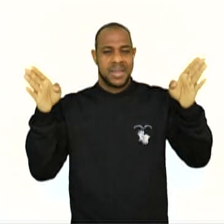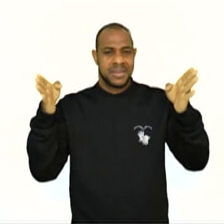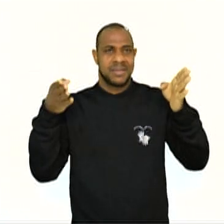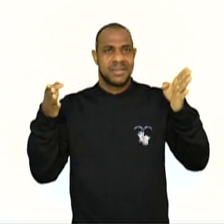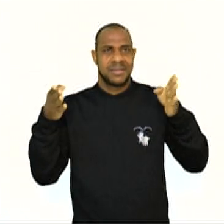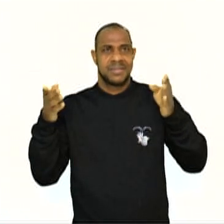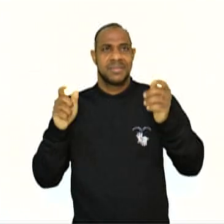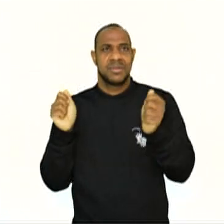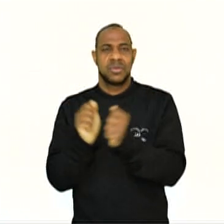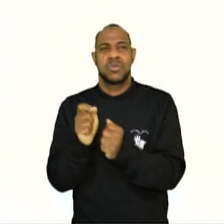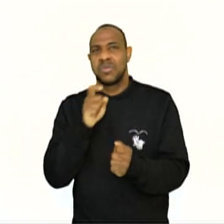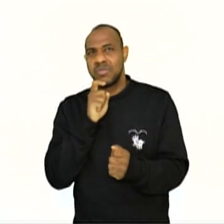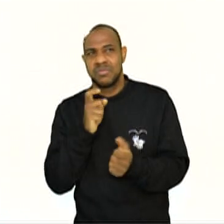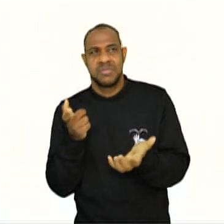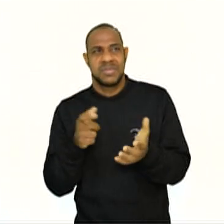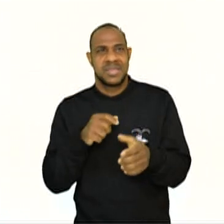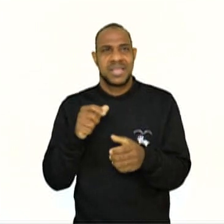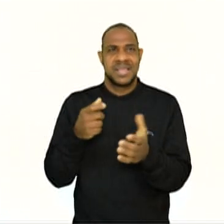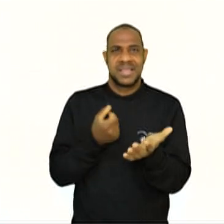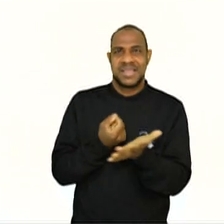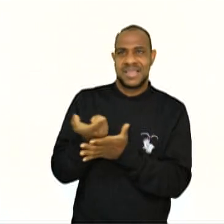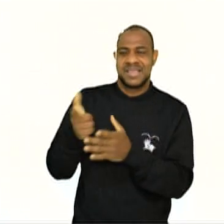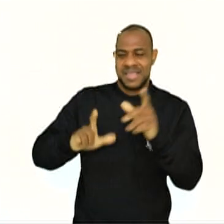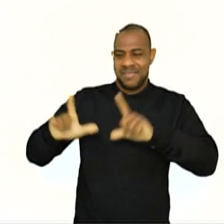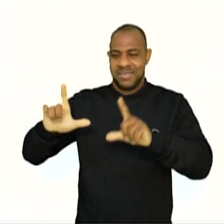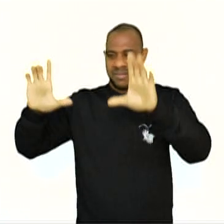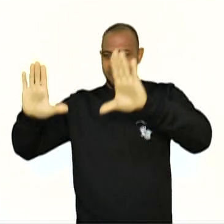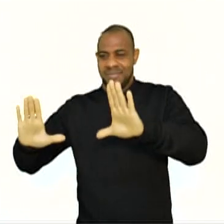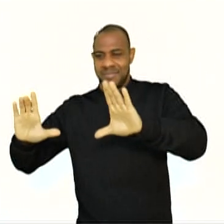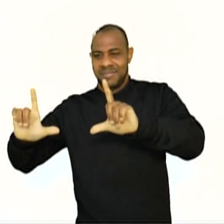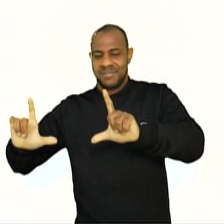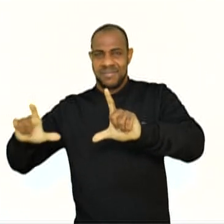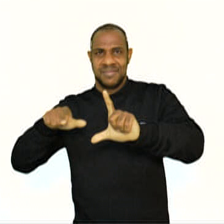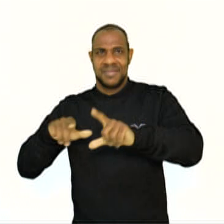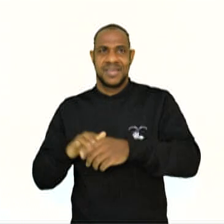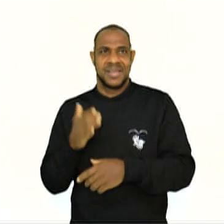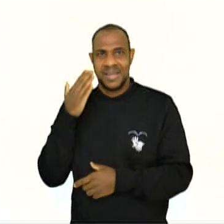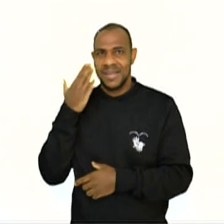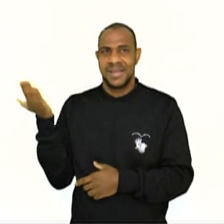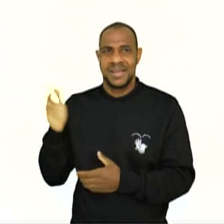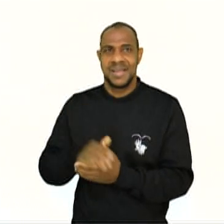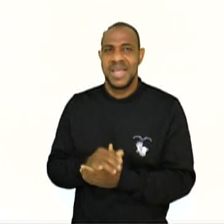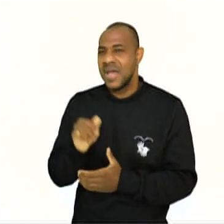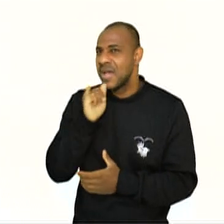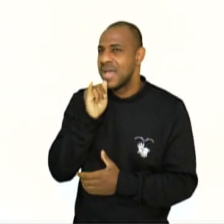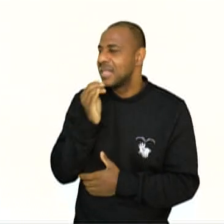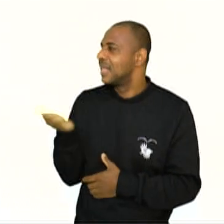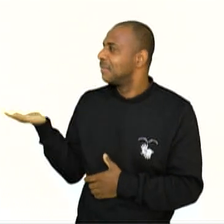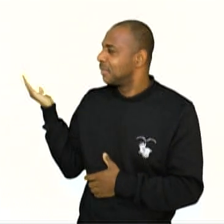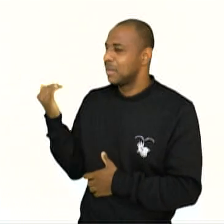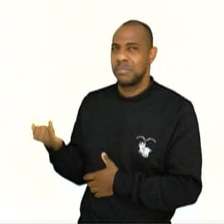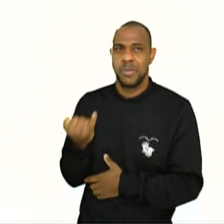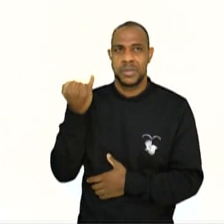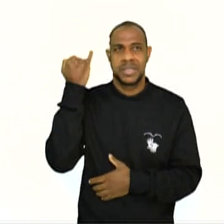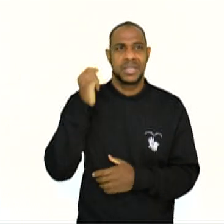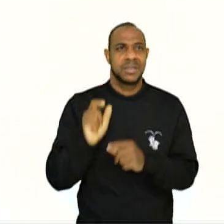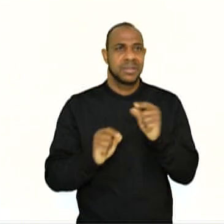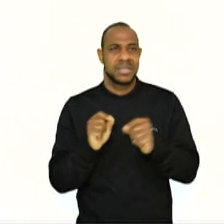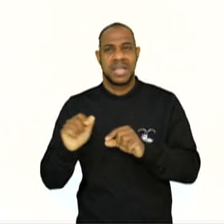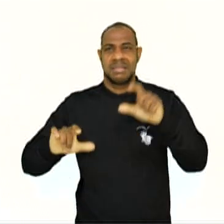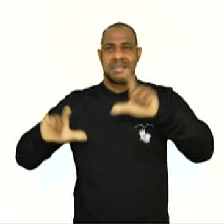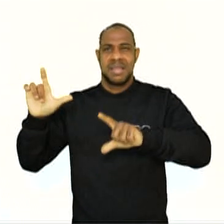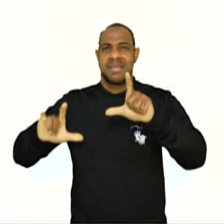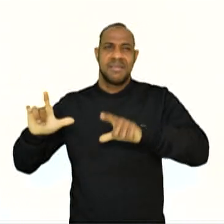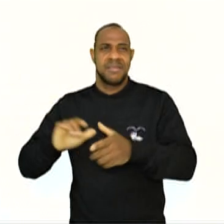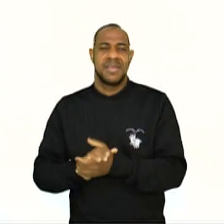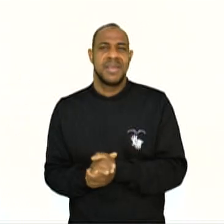podia comprar uma geladeira e comprava uma televisão. Ela ficava na sala a vida inteira. Esse é um exemplo aí da importância, né, da TV